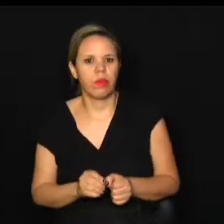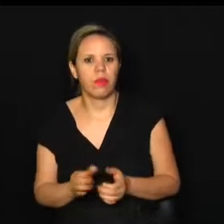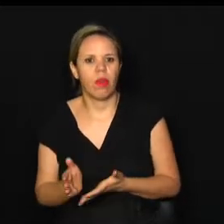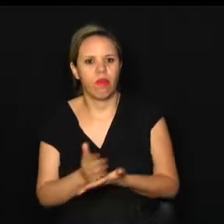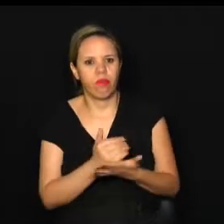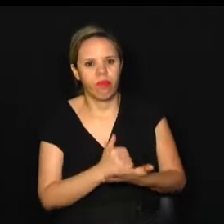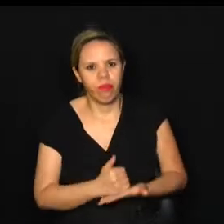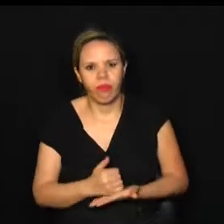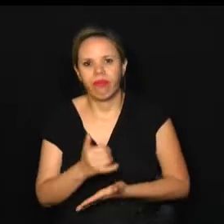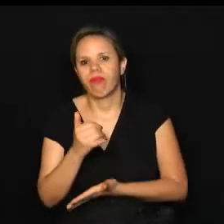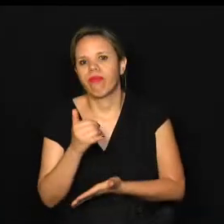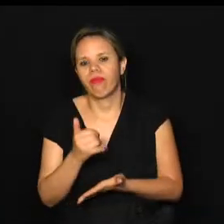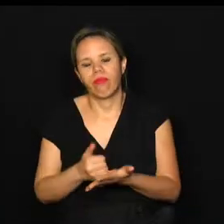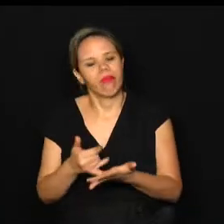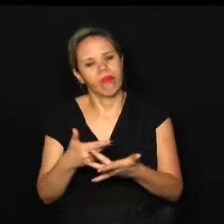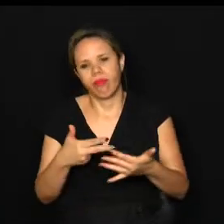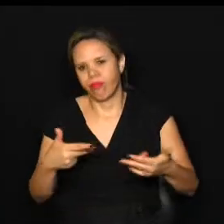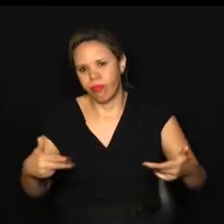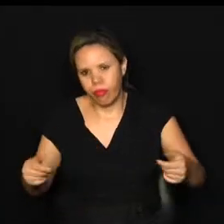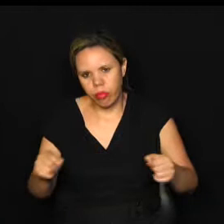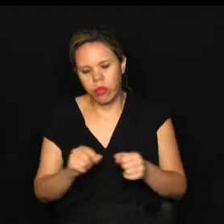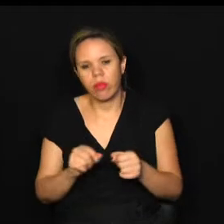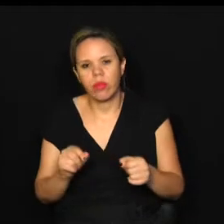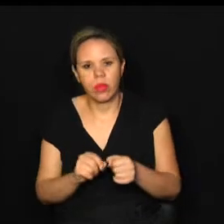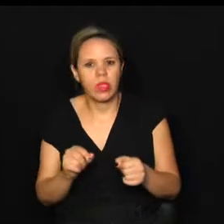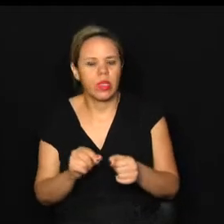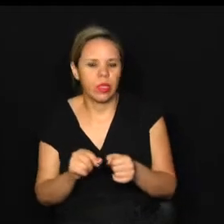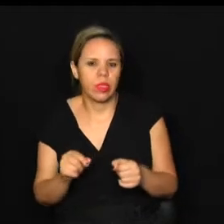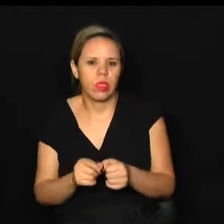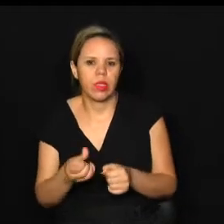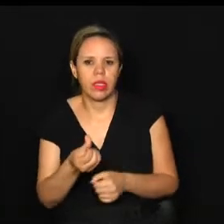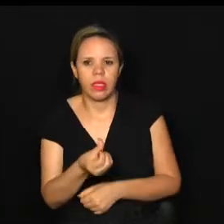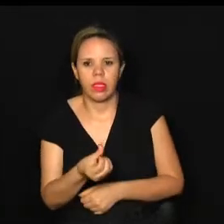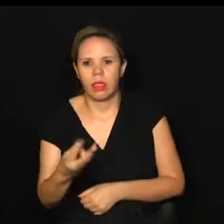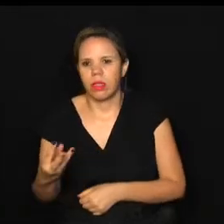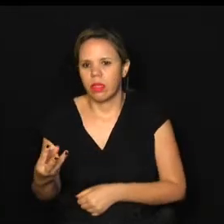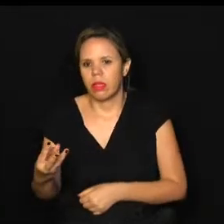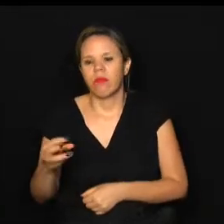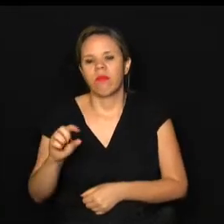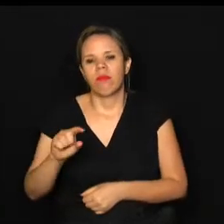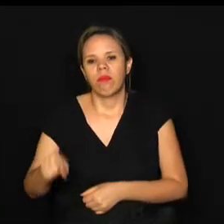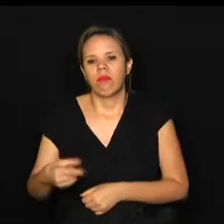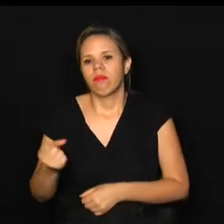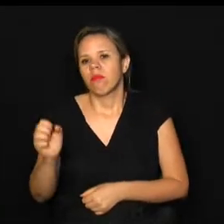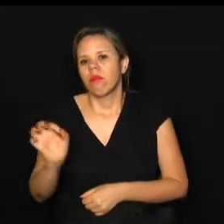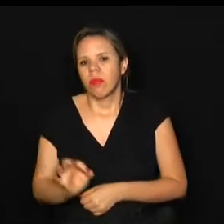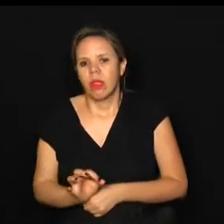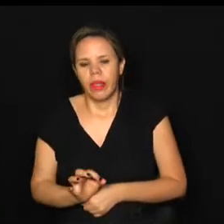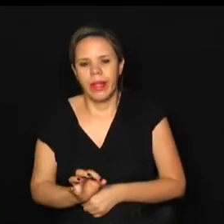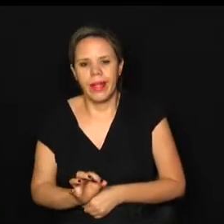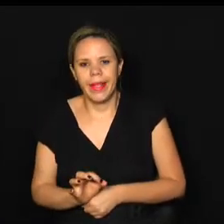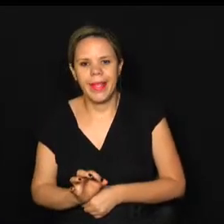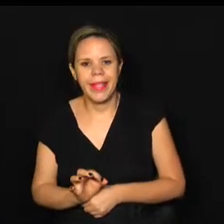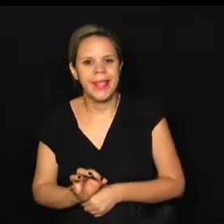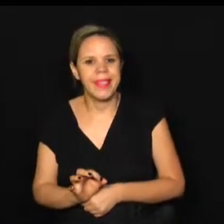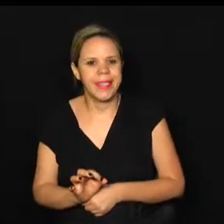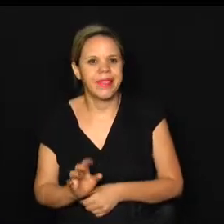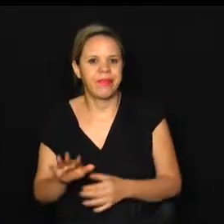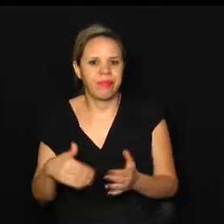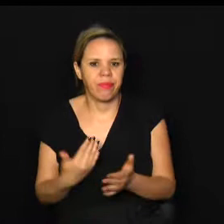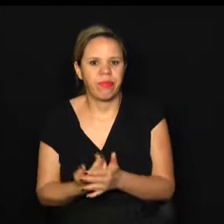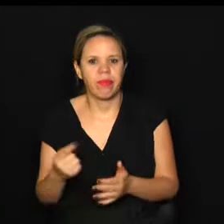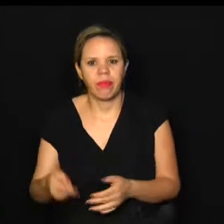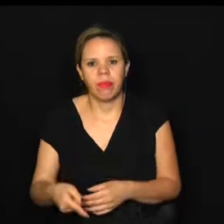com impostos teve uma realização de 63,8% do orçamento previsto, sendo arrecadados até aqui 1